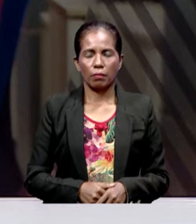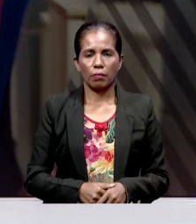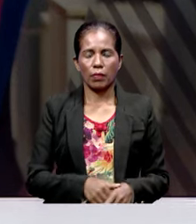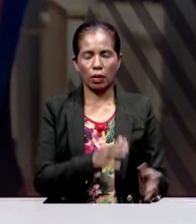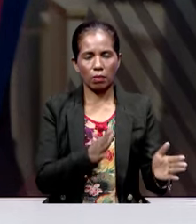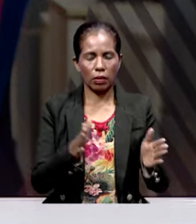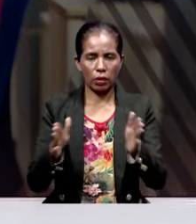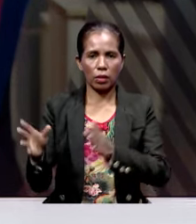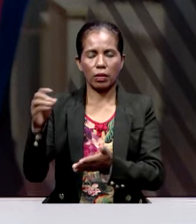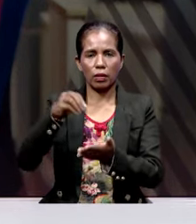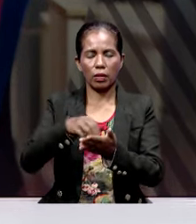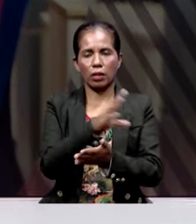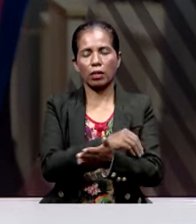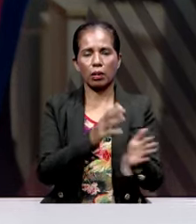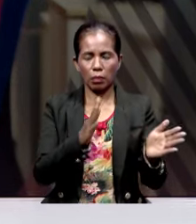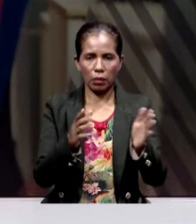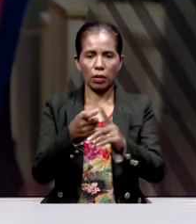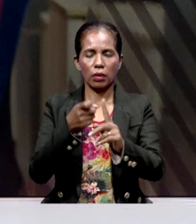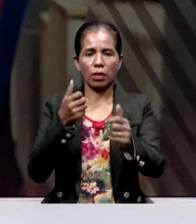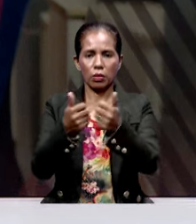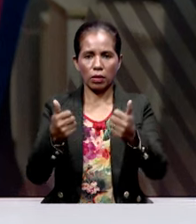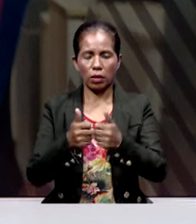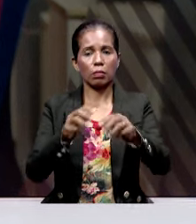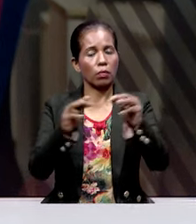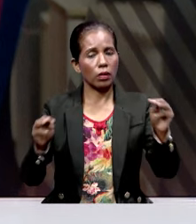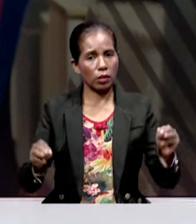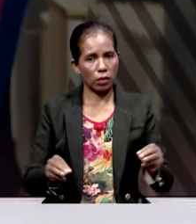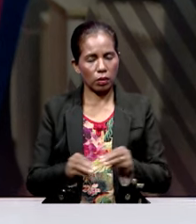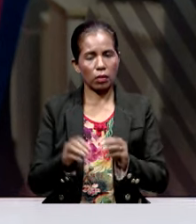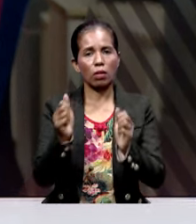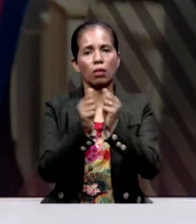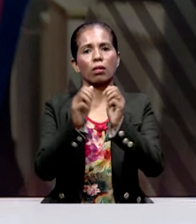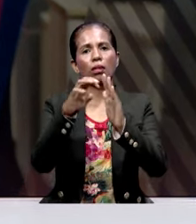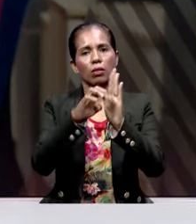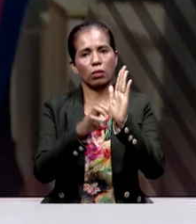Processo de centralização se prepara a Rússia, outra área municipal, onde a estrutura será.